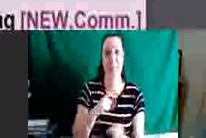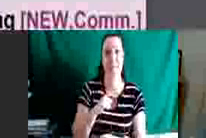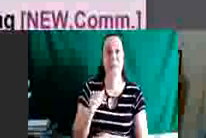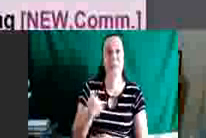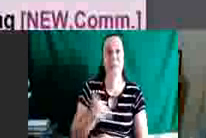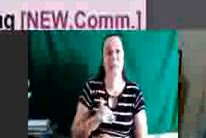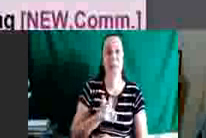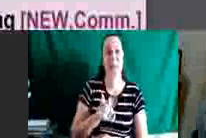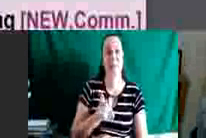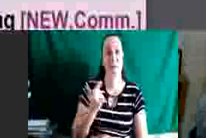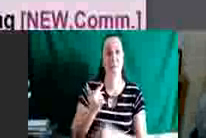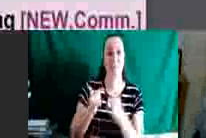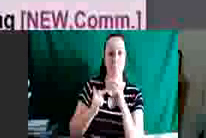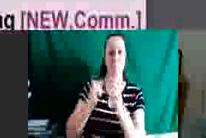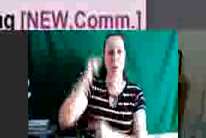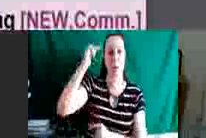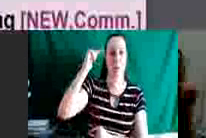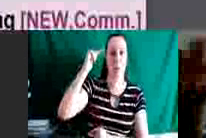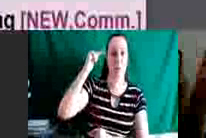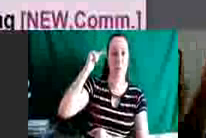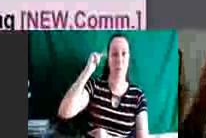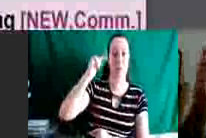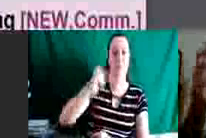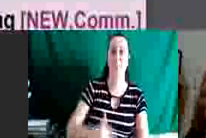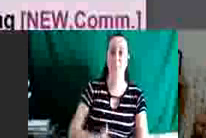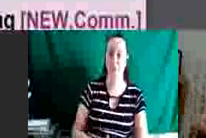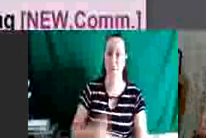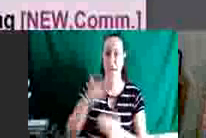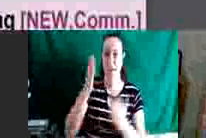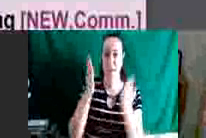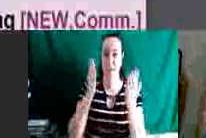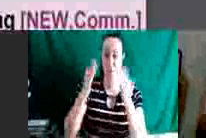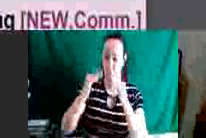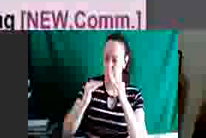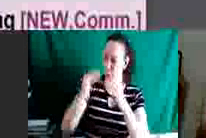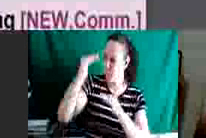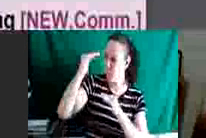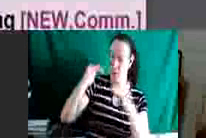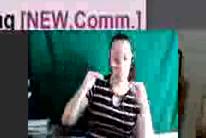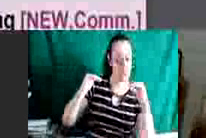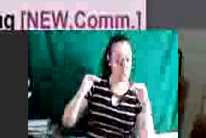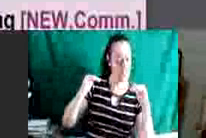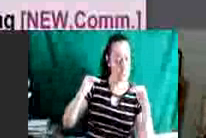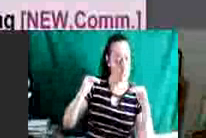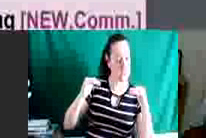o Broken Authentication, uma quebra de autenticação, ó, ou de sessão, de gerenciamento de sessão, tá?